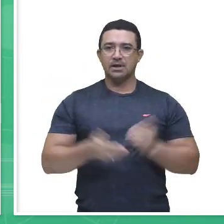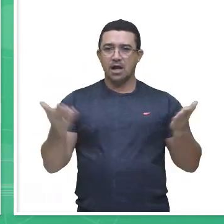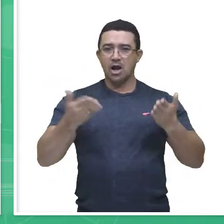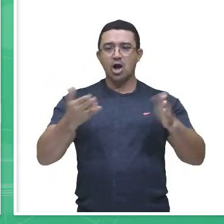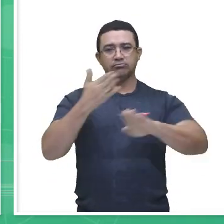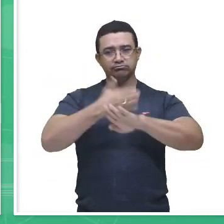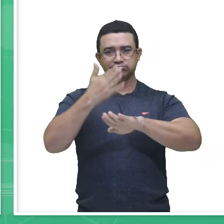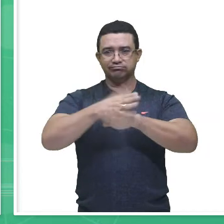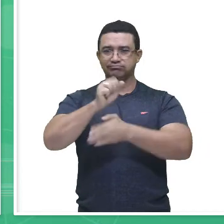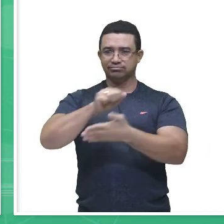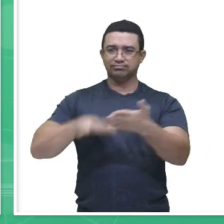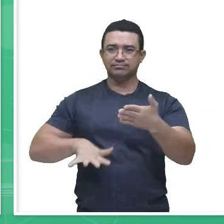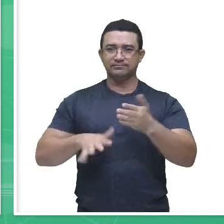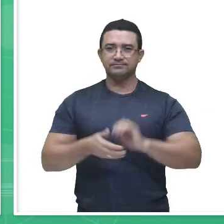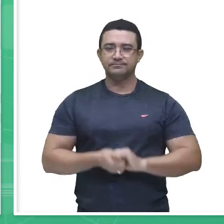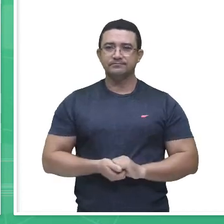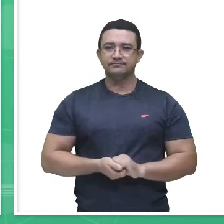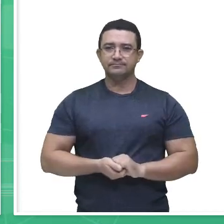nosso exercício. Vamos lá!